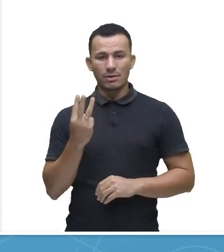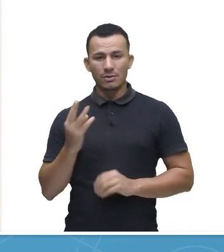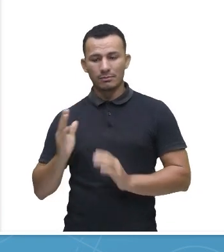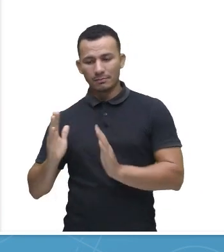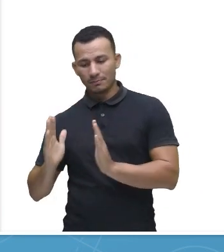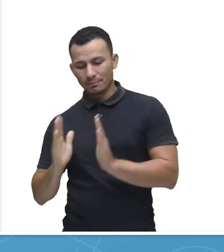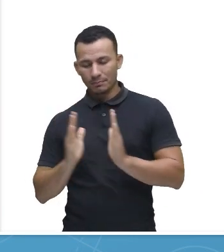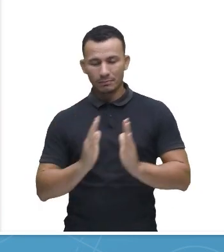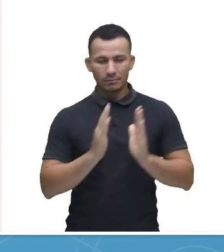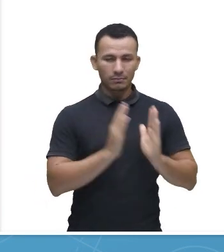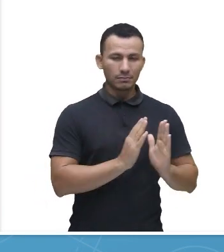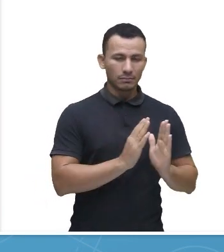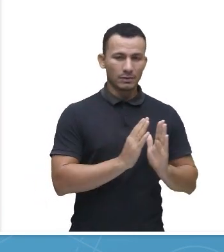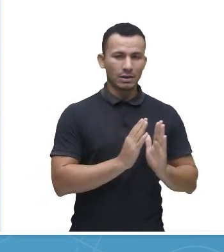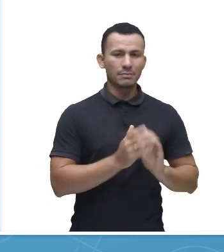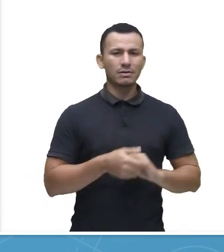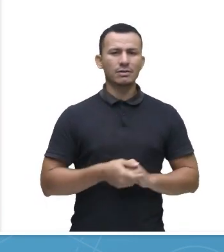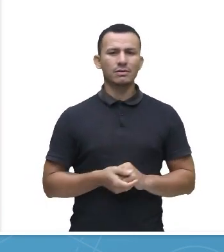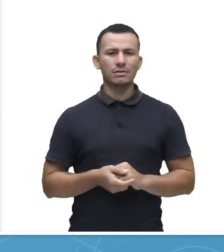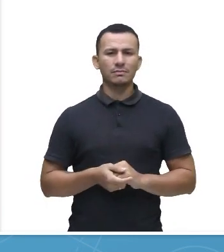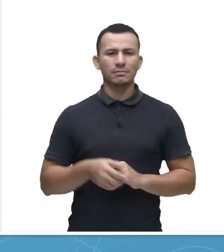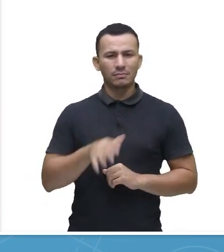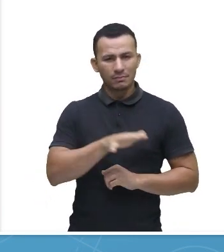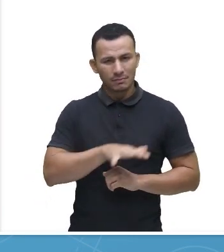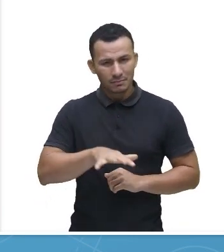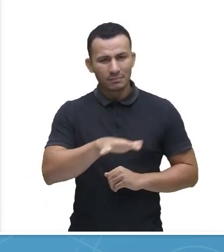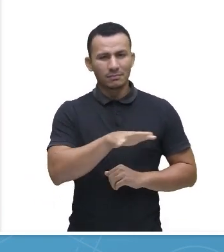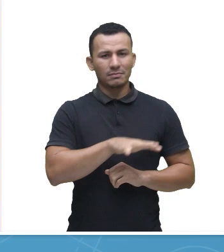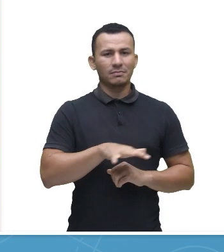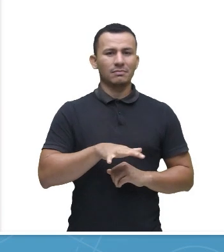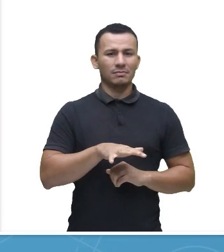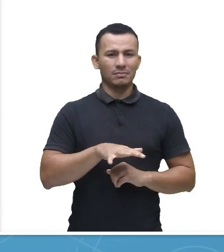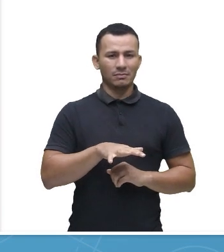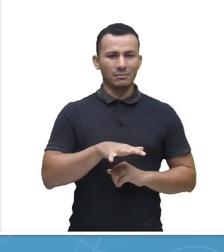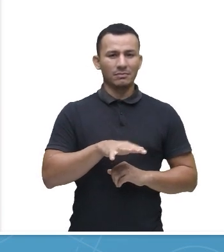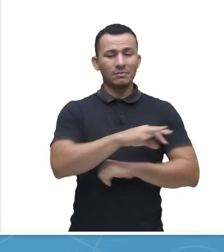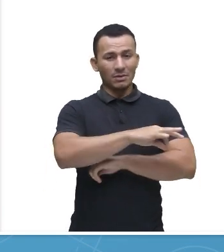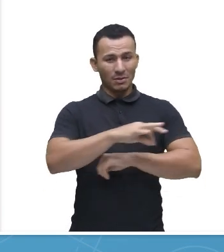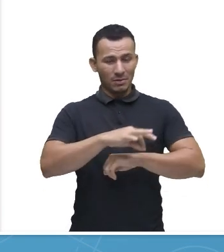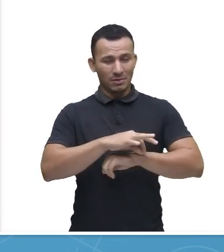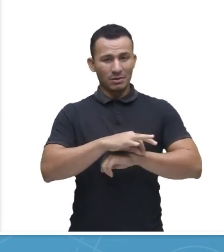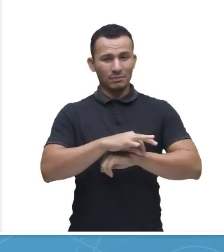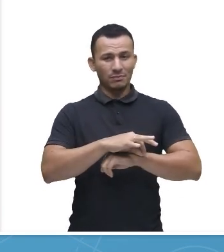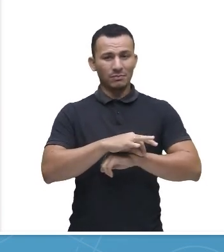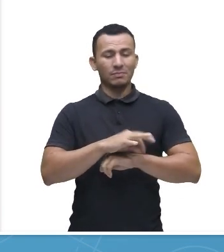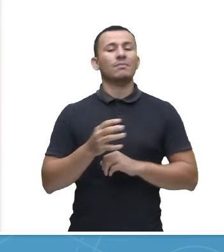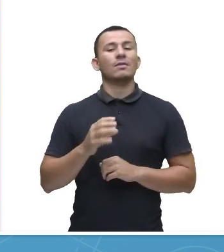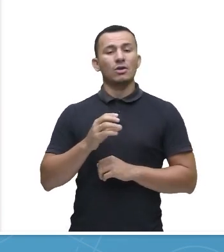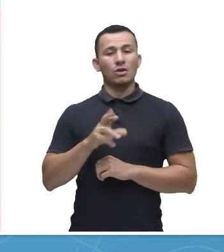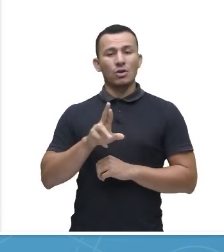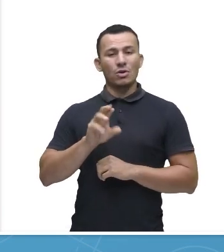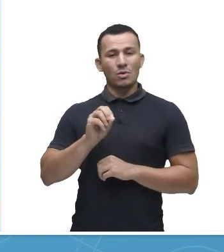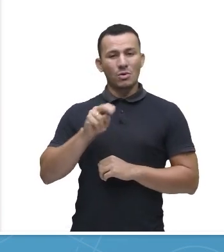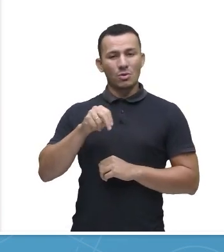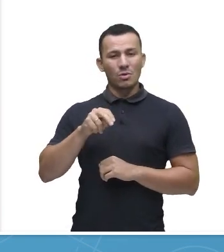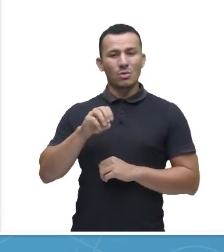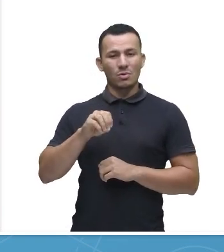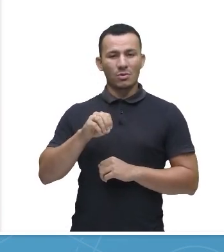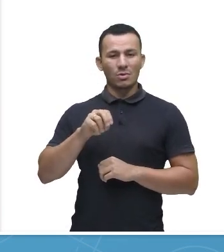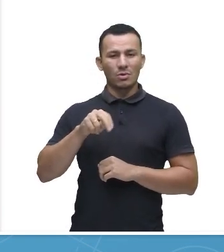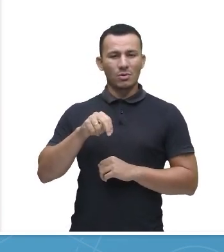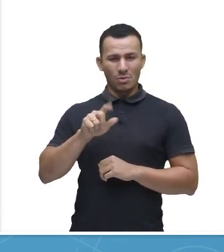dimensões: biológica, cronológica e social. A dimensão que se refere